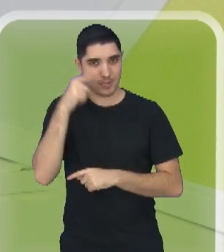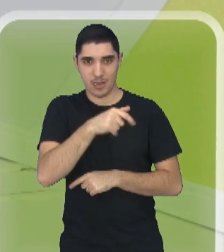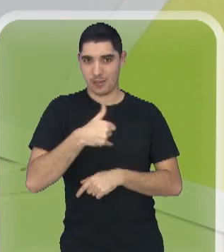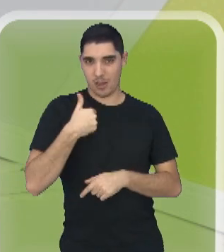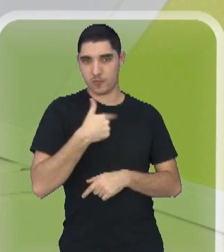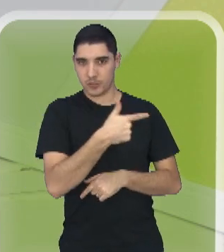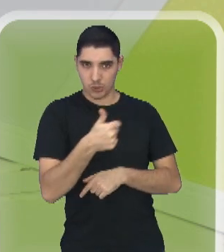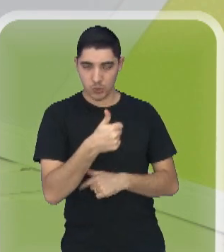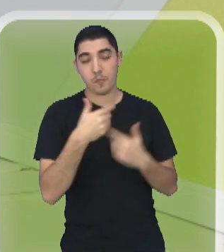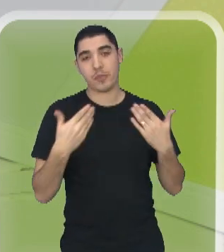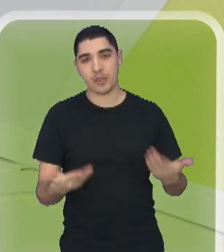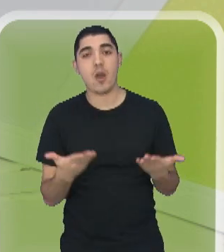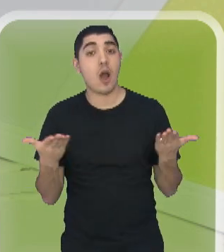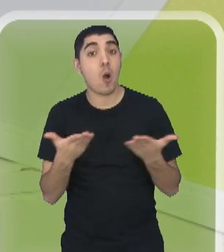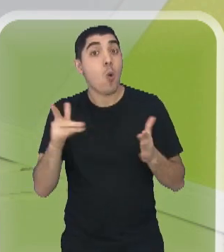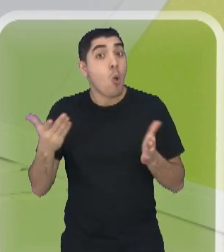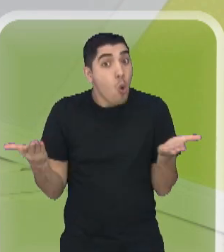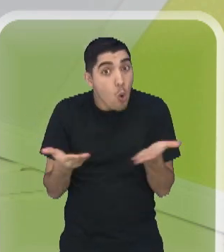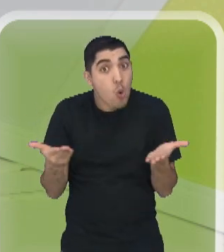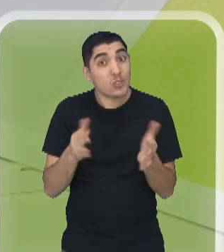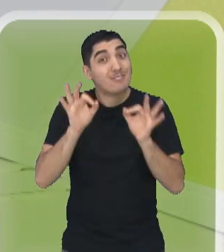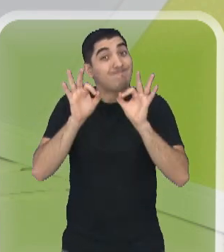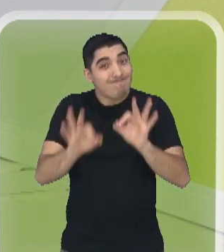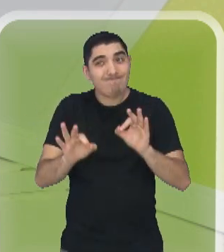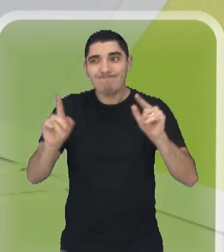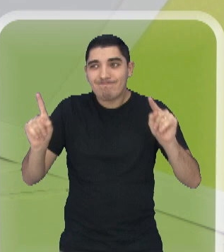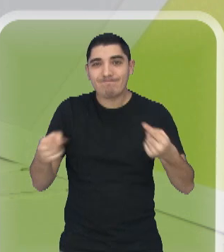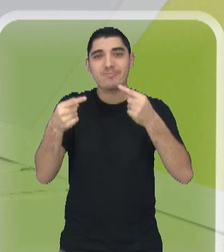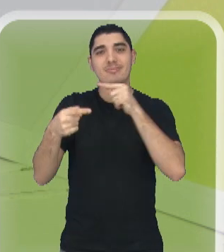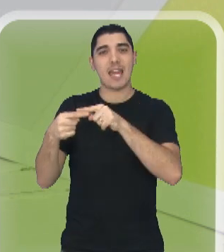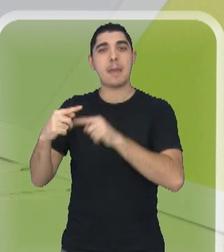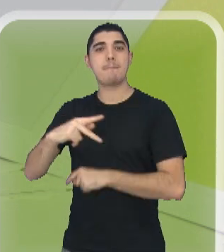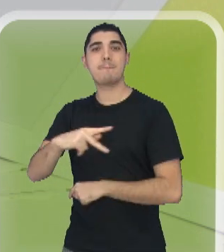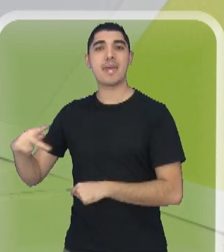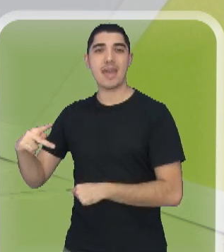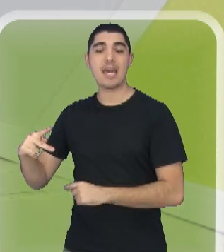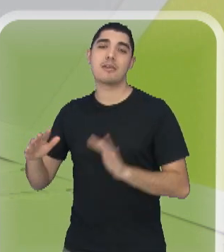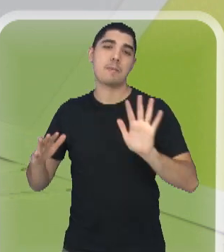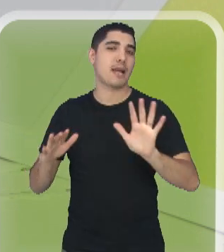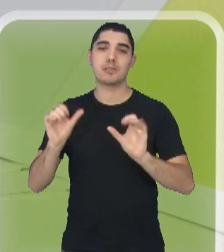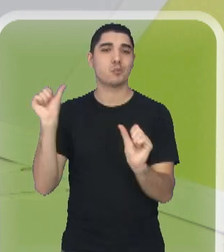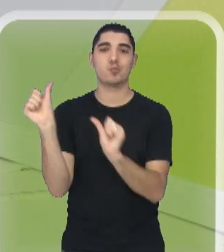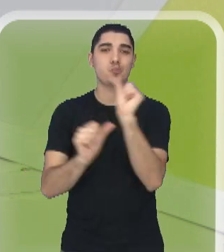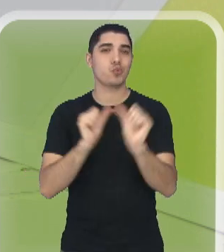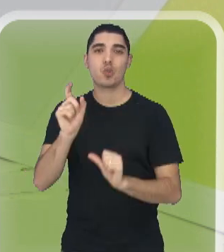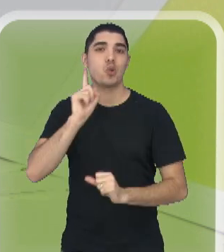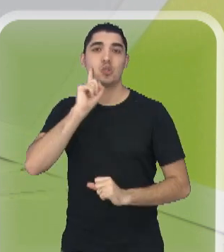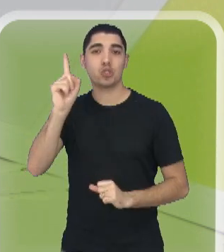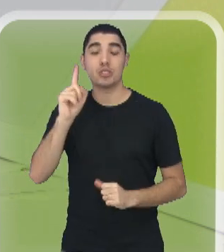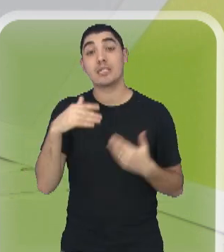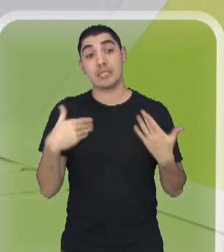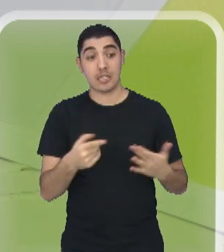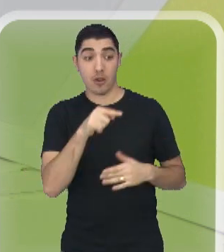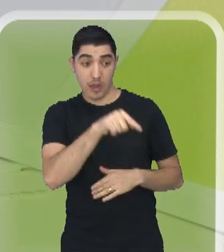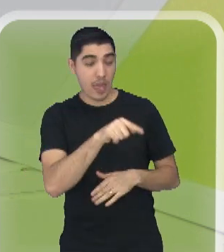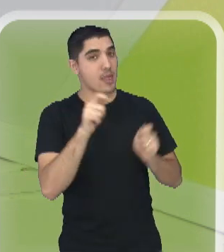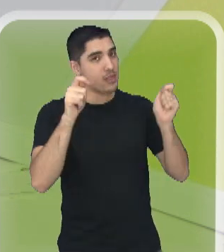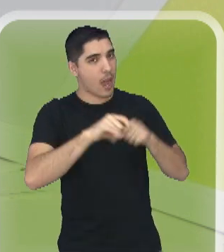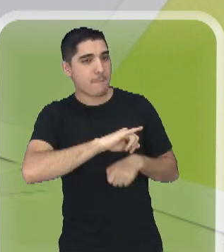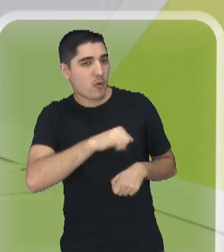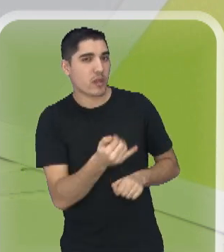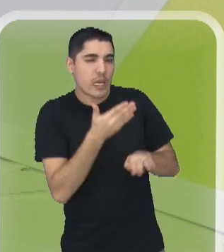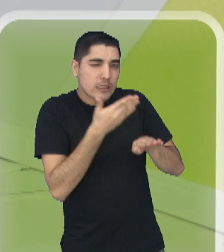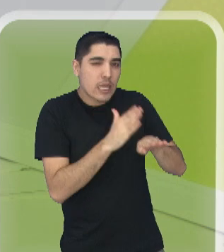A primeira partida, que seria hoje contra o Pinheiros, precisou ser remarcada. Ou seja, o time ganha mais alguns dias